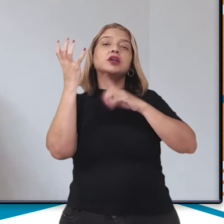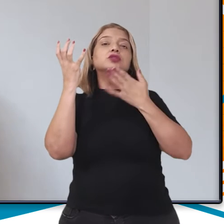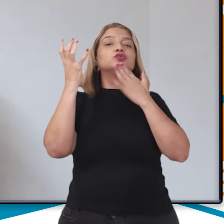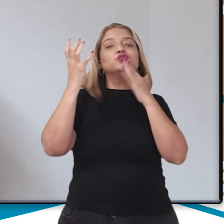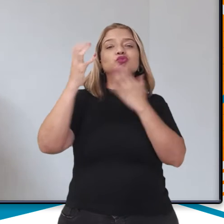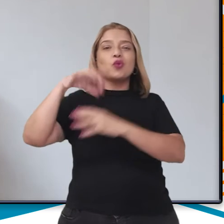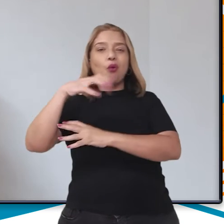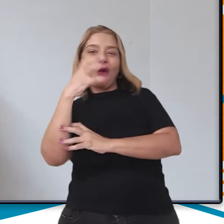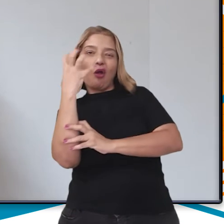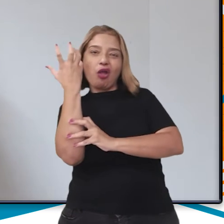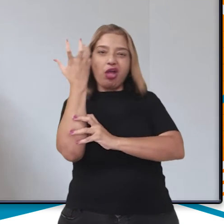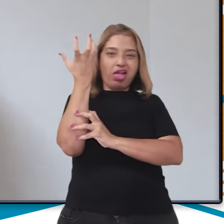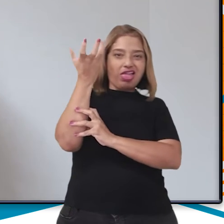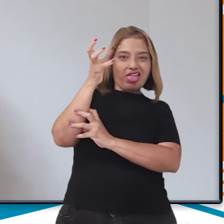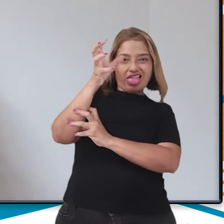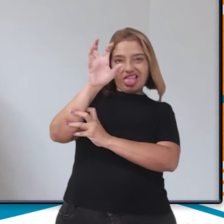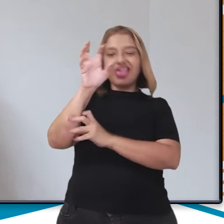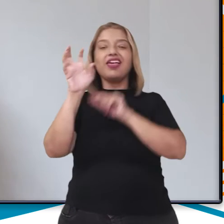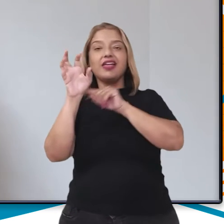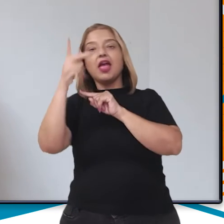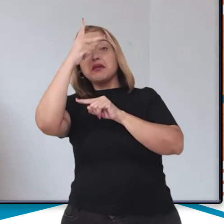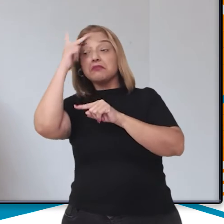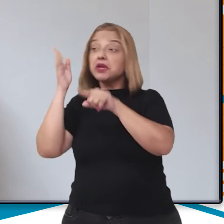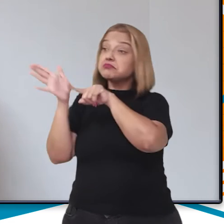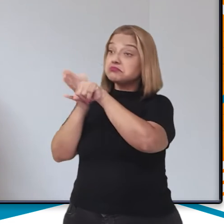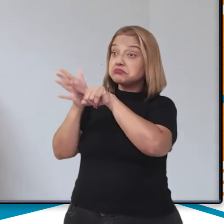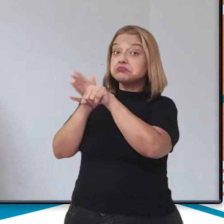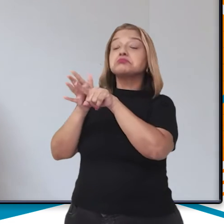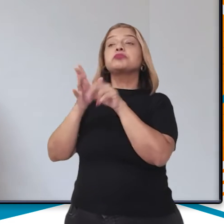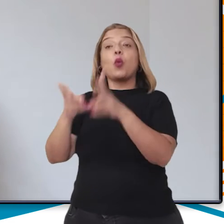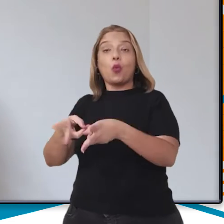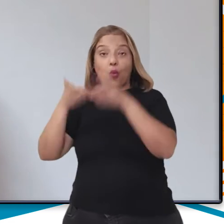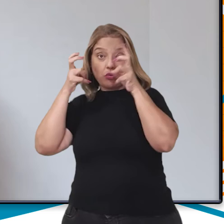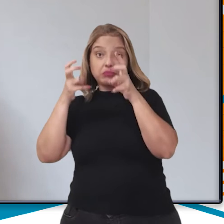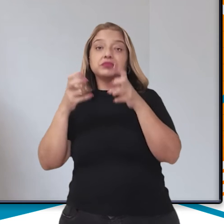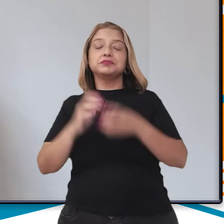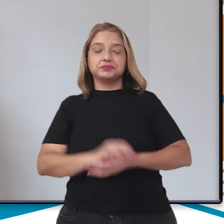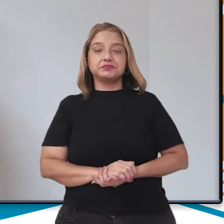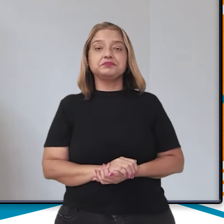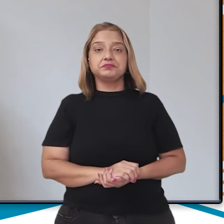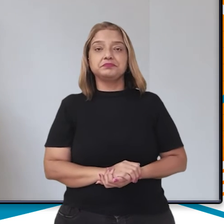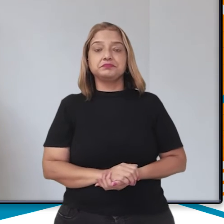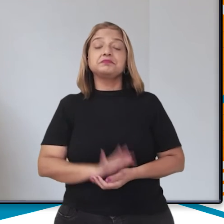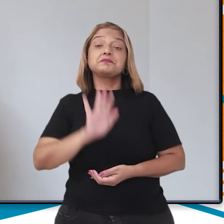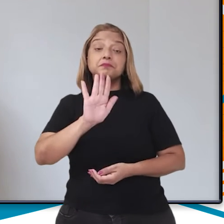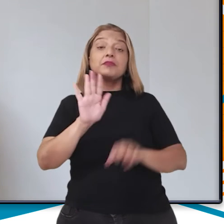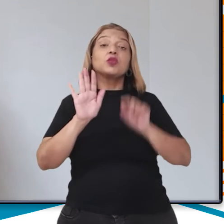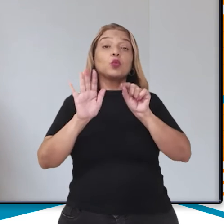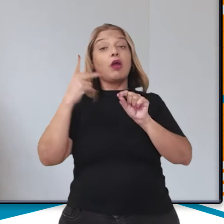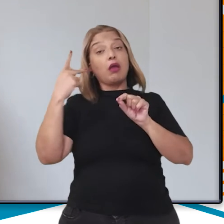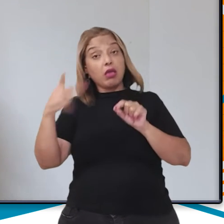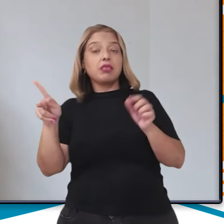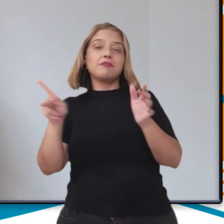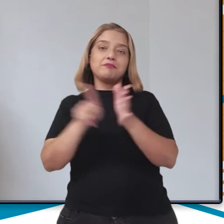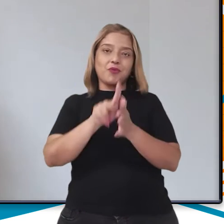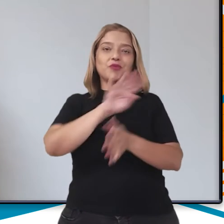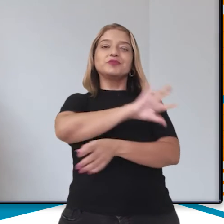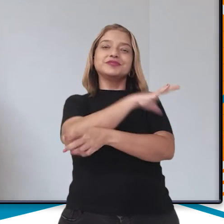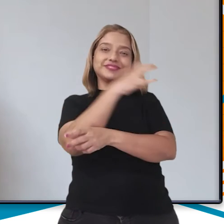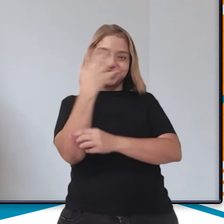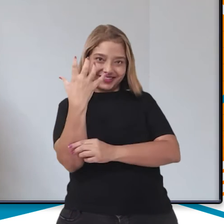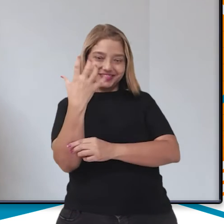maneira tortuosa. É o que alguns estudiosos têm observado até então. Então, esse é o